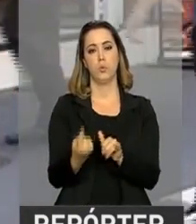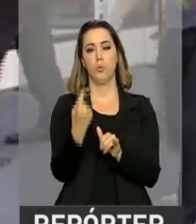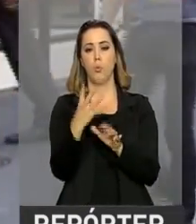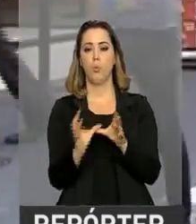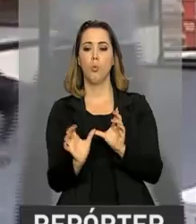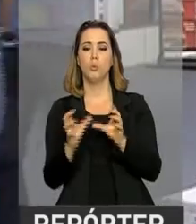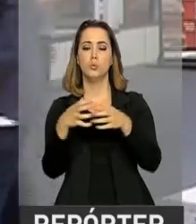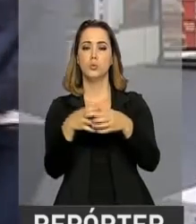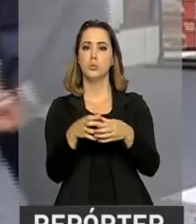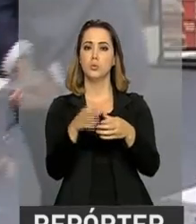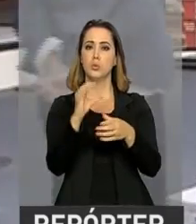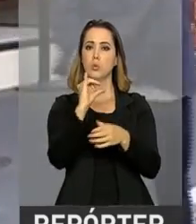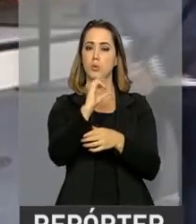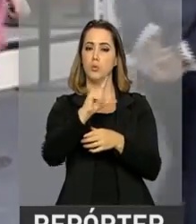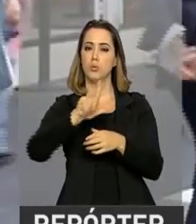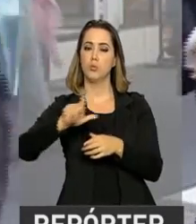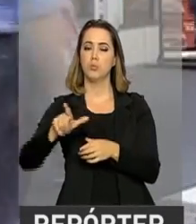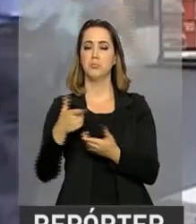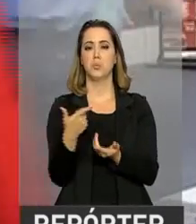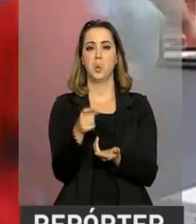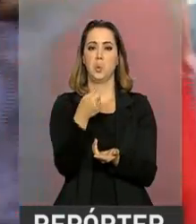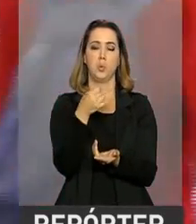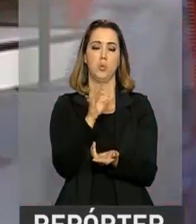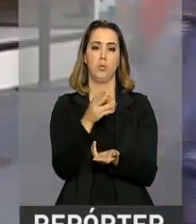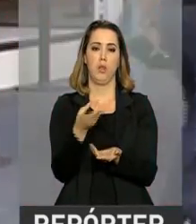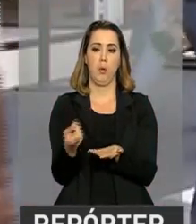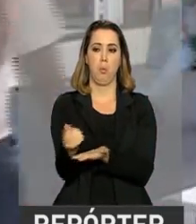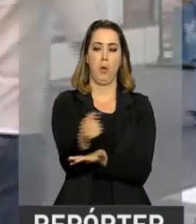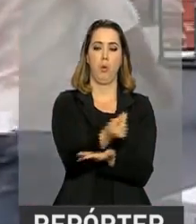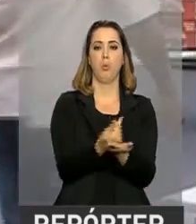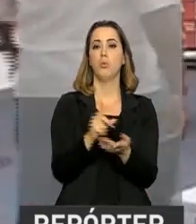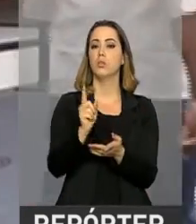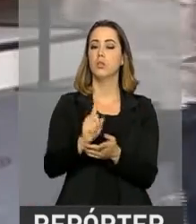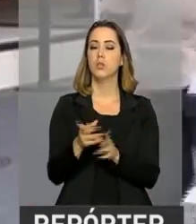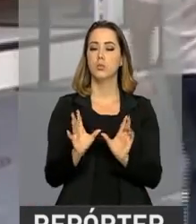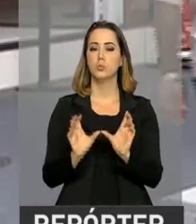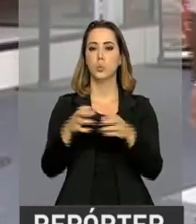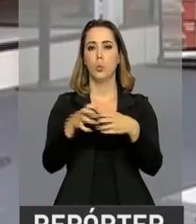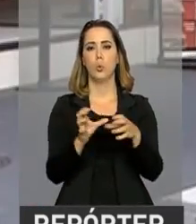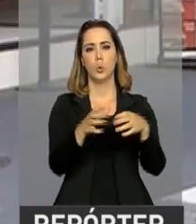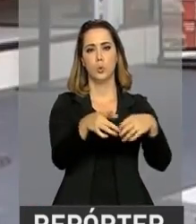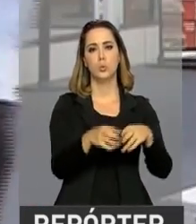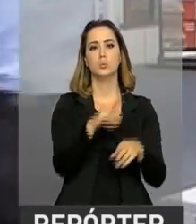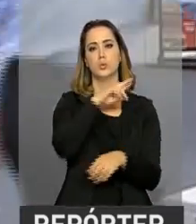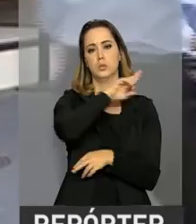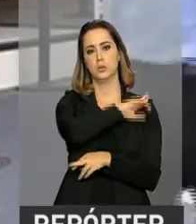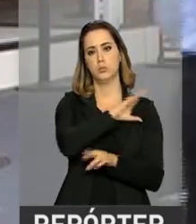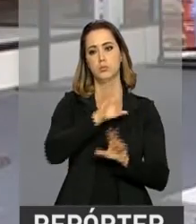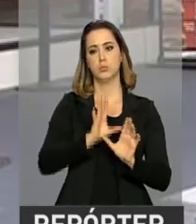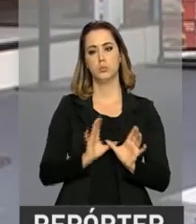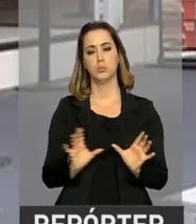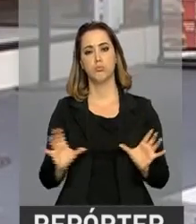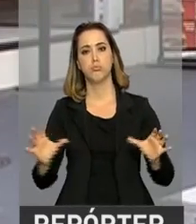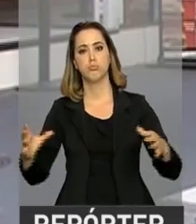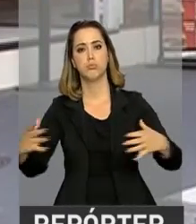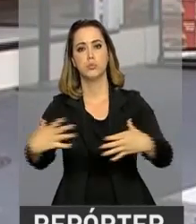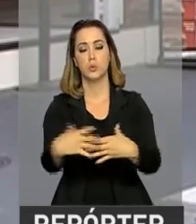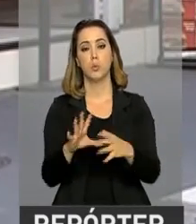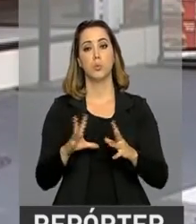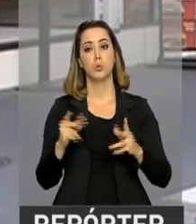associação civil sem fins lucrativos que reúne agentes do setor elétrico. Até então, a gestão dos recursos